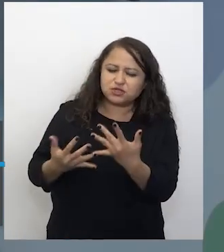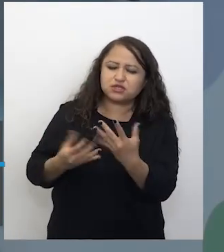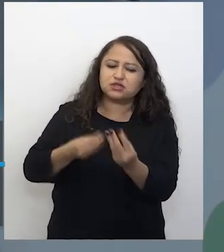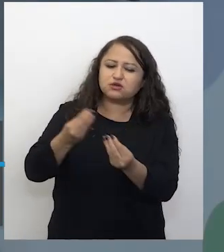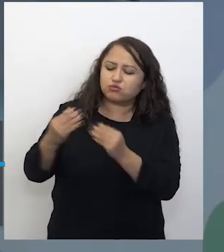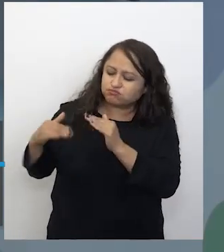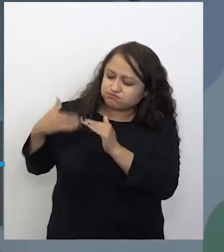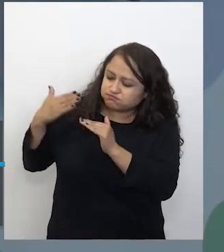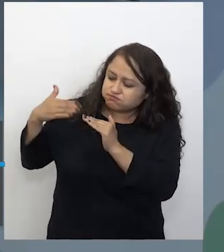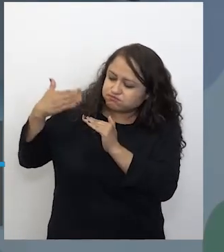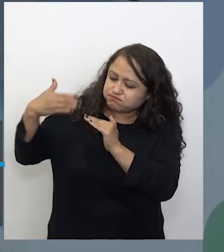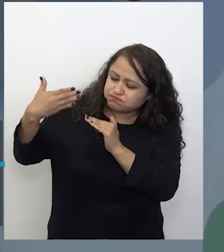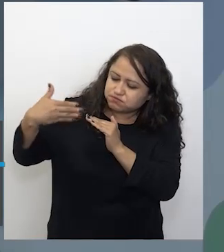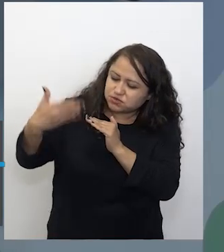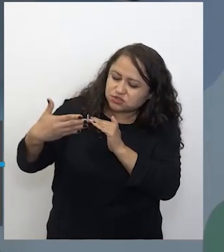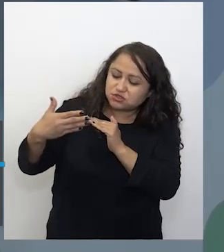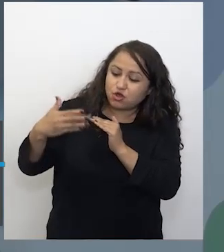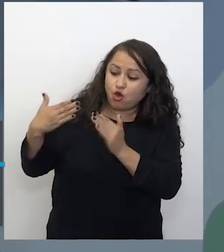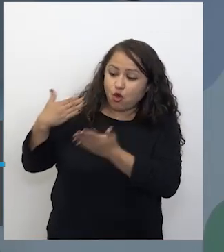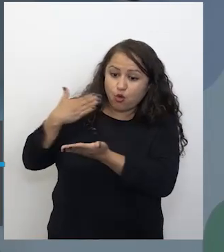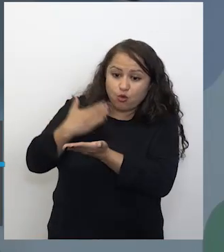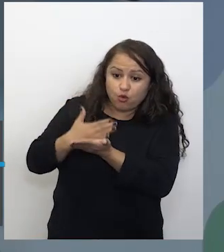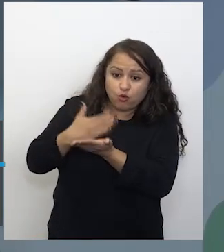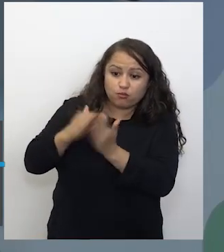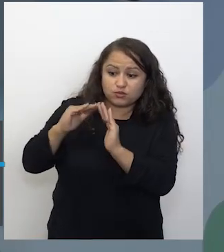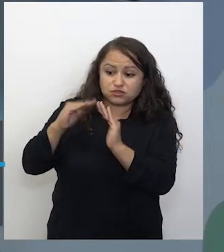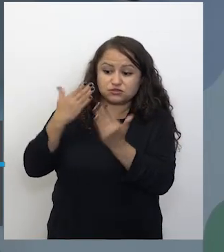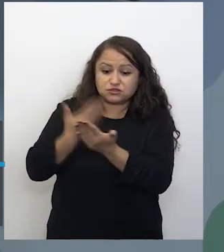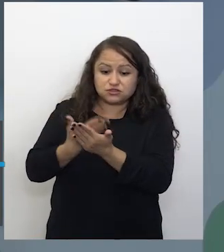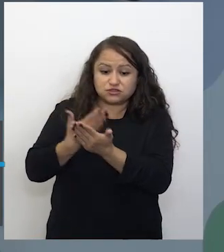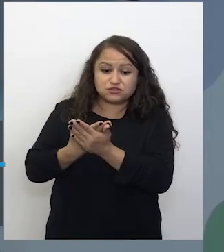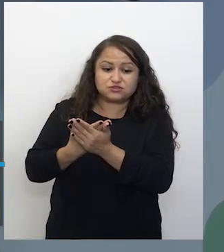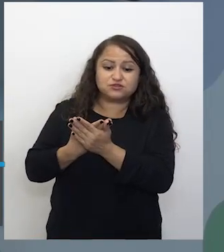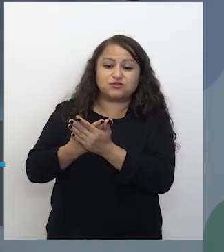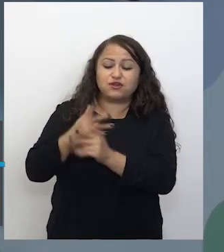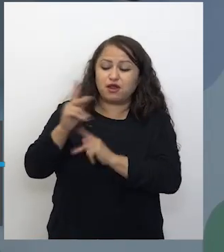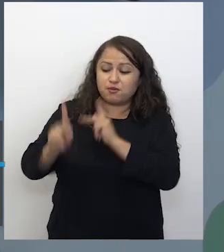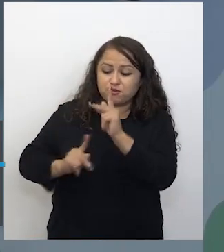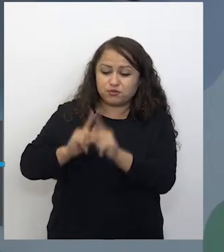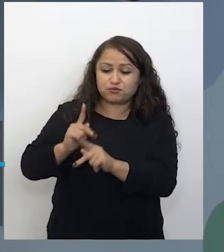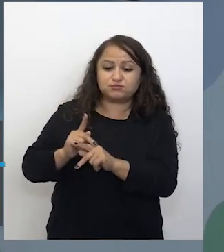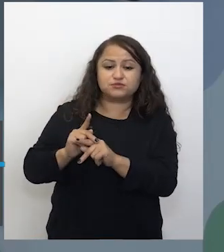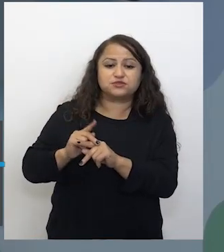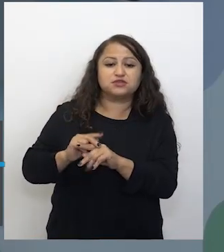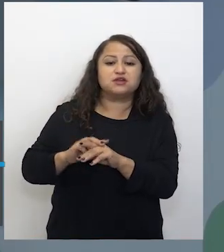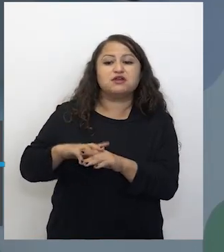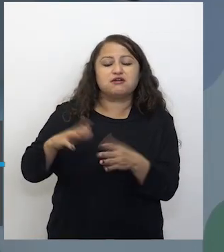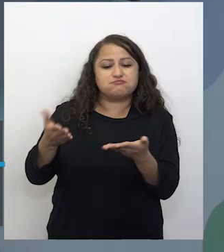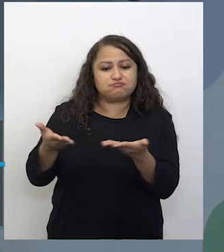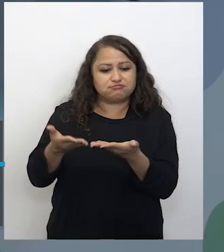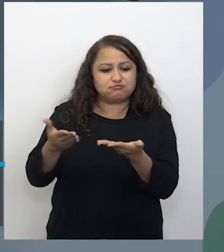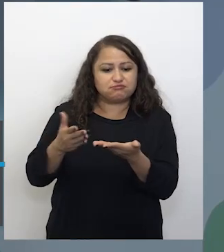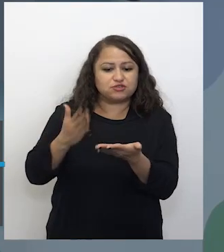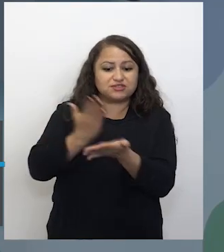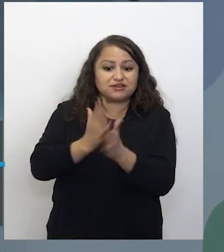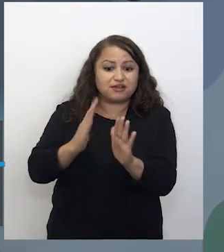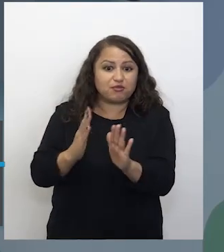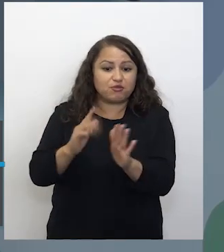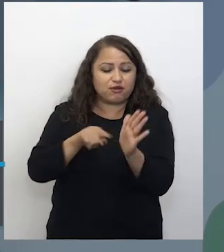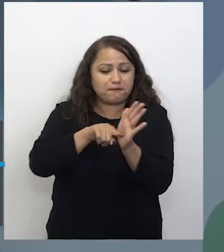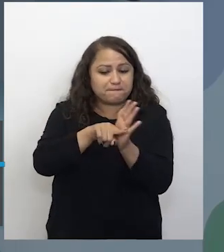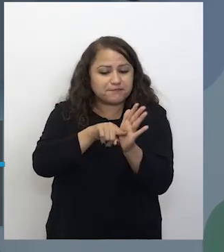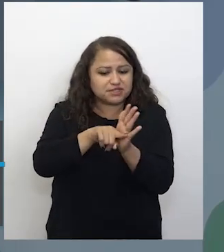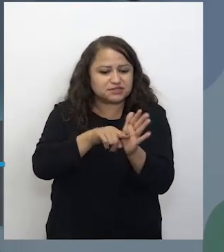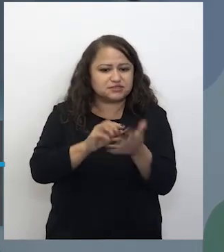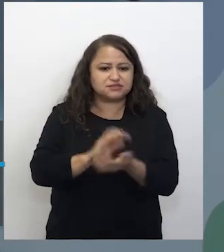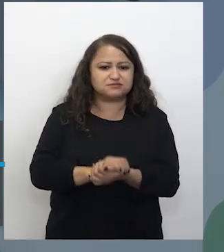percurso dela, que começou na escola pública, né, e que acabou com essa pesquisa, que é bem valiosa. E